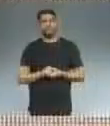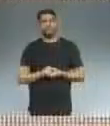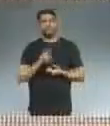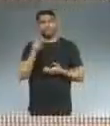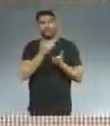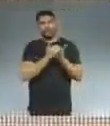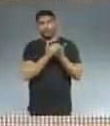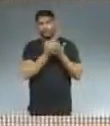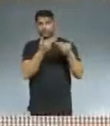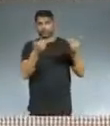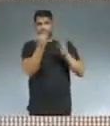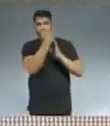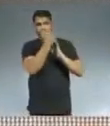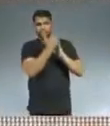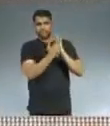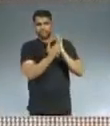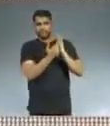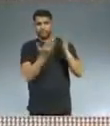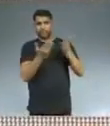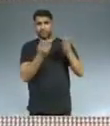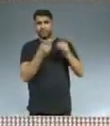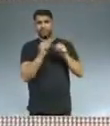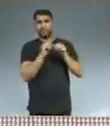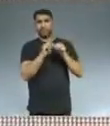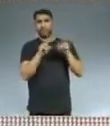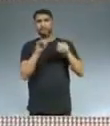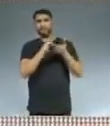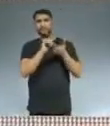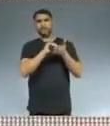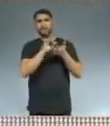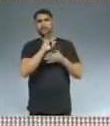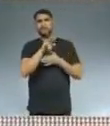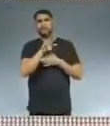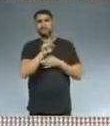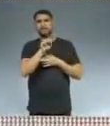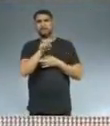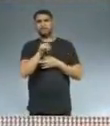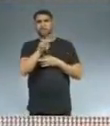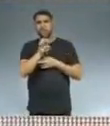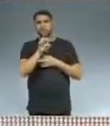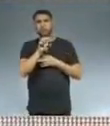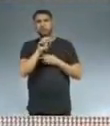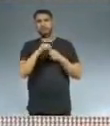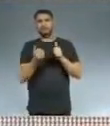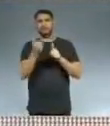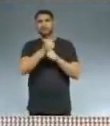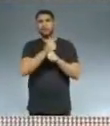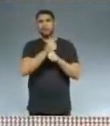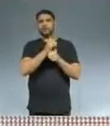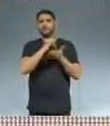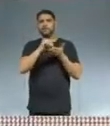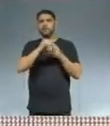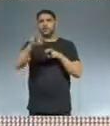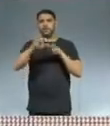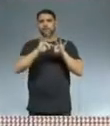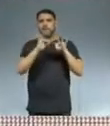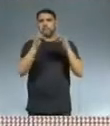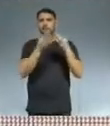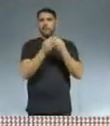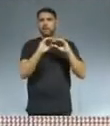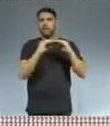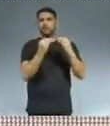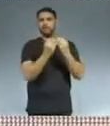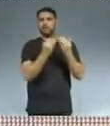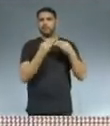dando sequência as nossas atividades temos online o secretário Fernando schwanke titular da secretaria de agricultura familiar